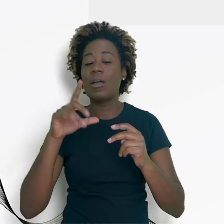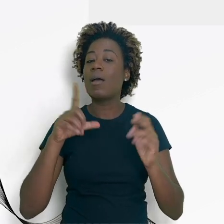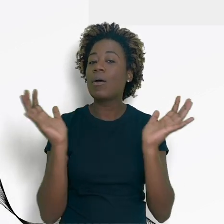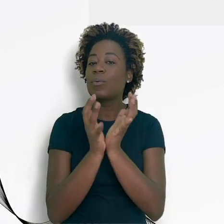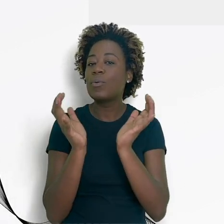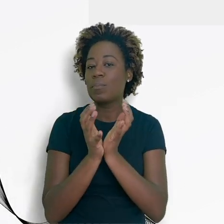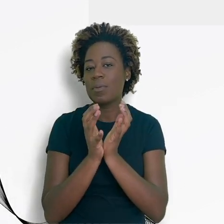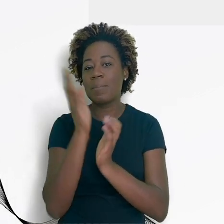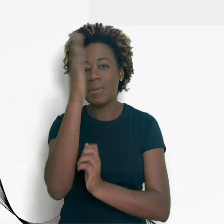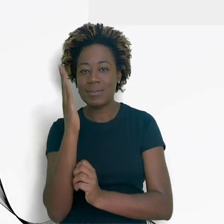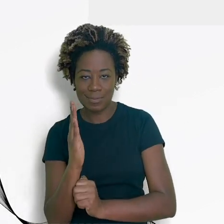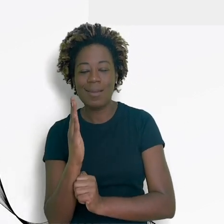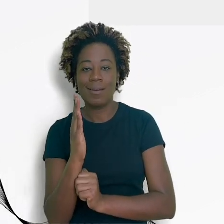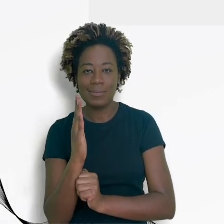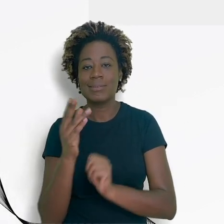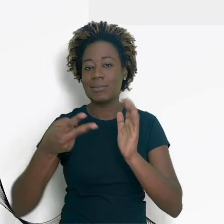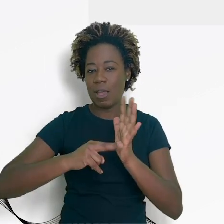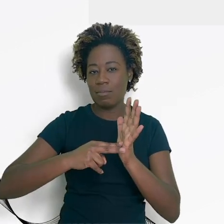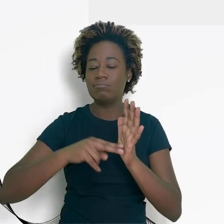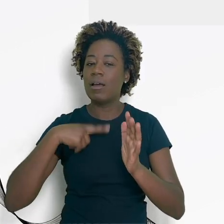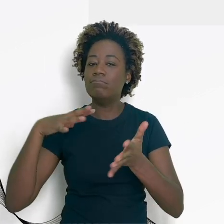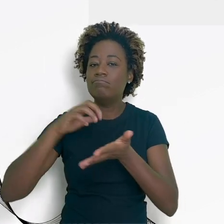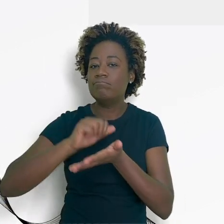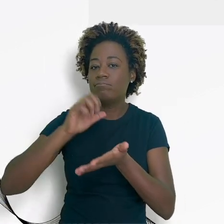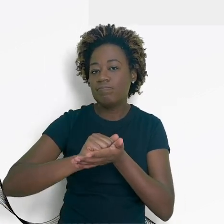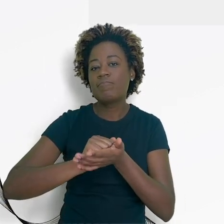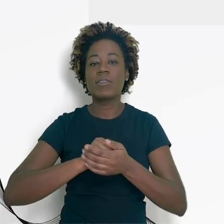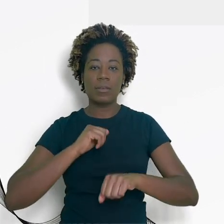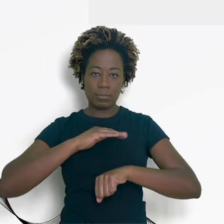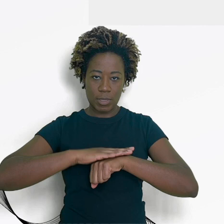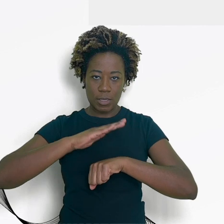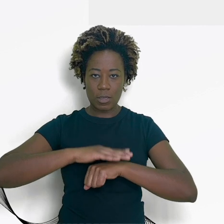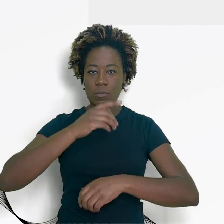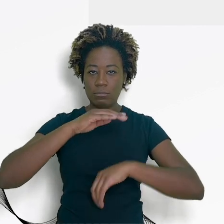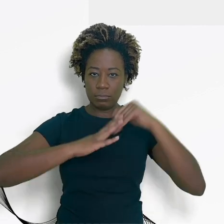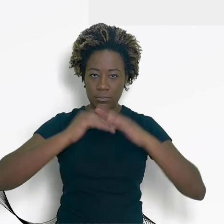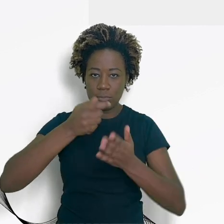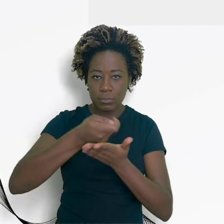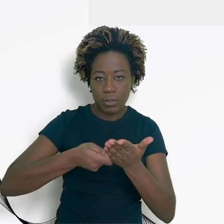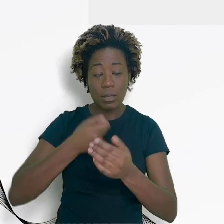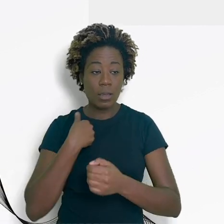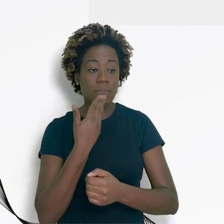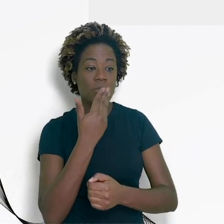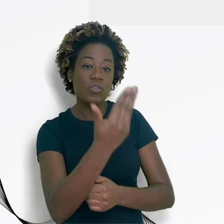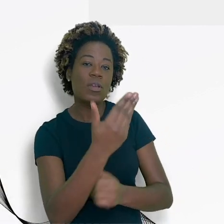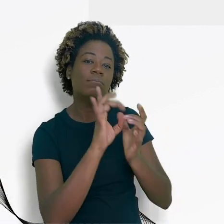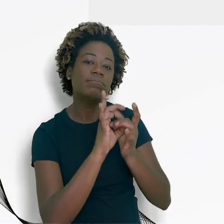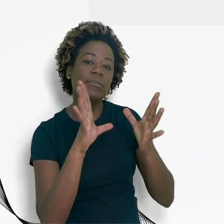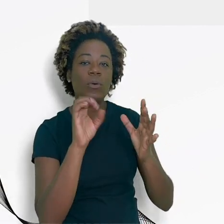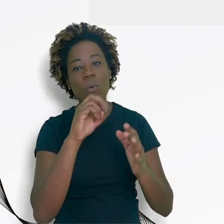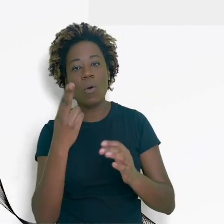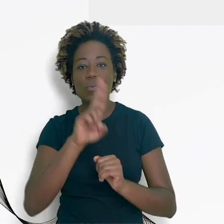Autores Teatrais. Quando uma pessoa é filiada ao SBAT, significa que ela registrou o texto dela. Você precisa pedir autorização